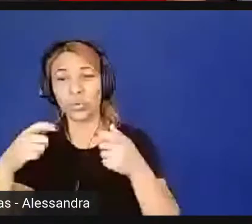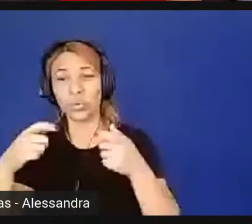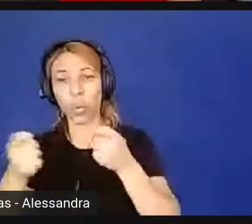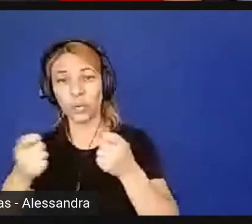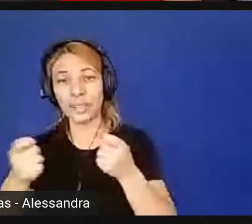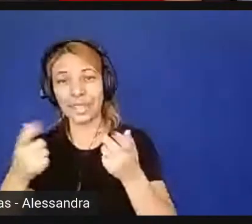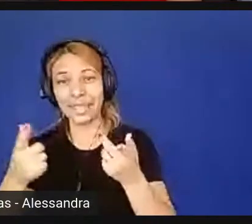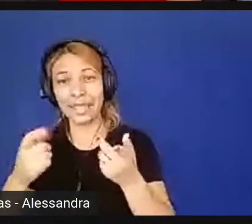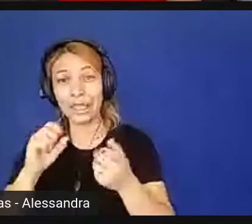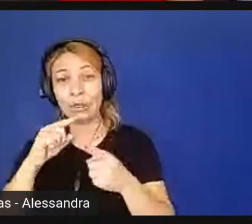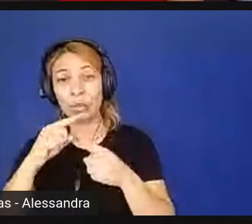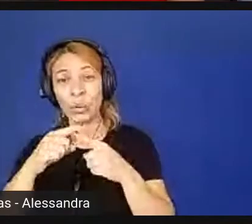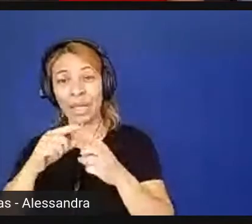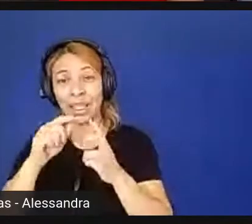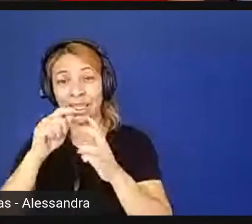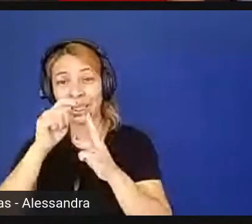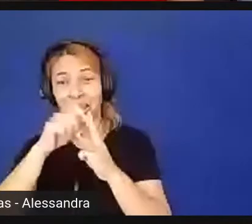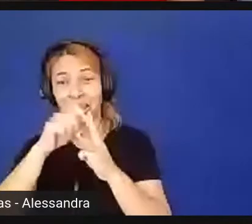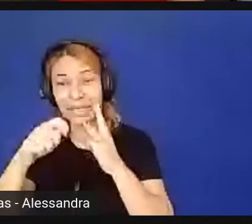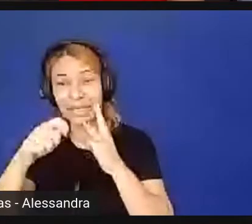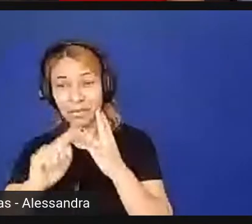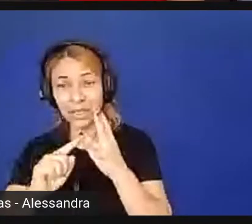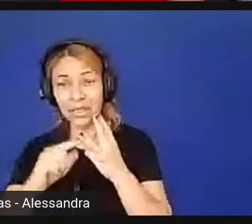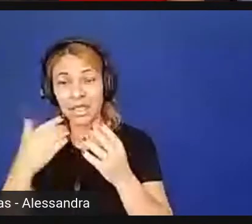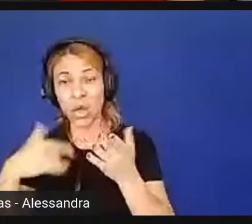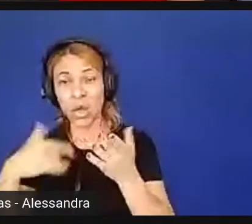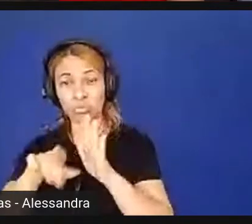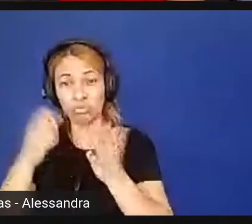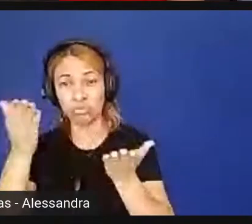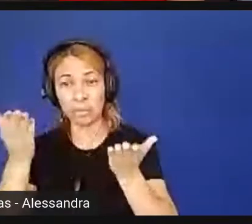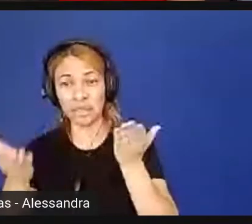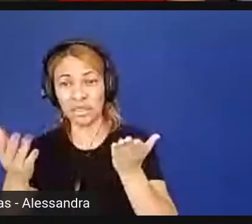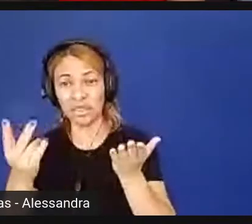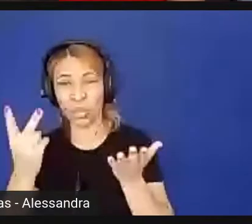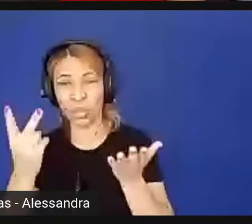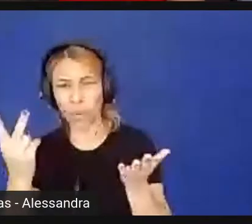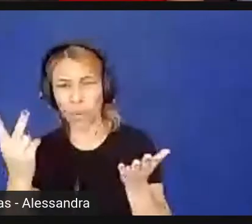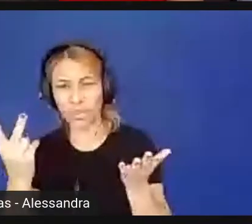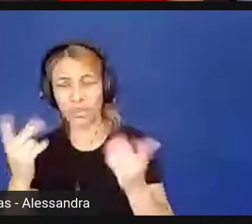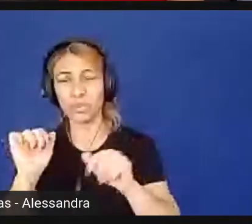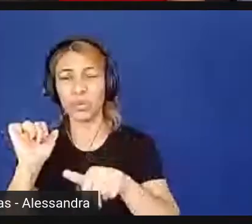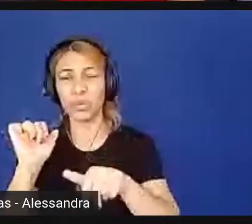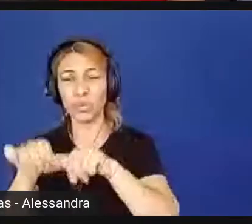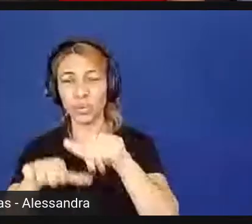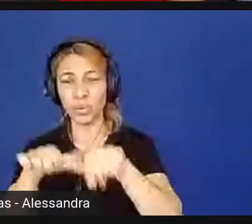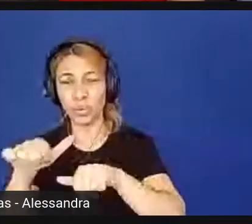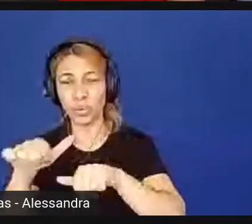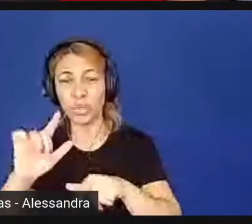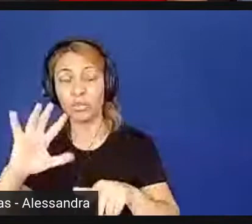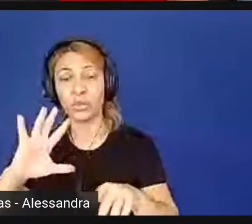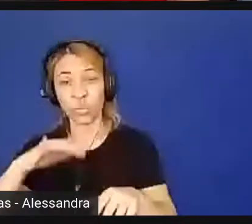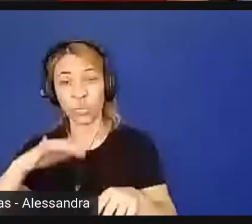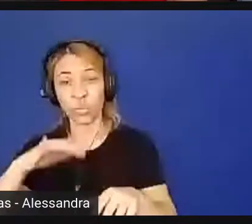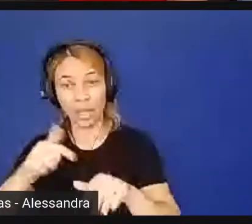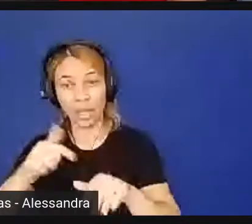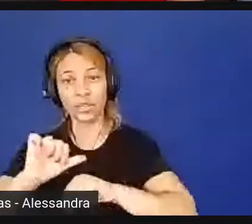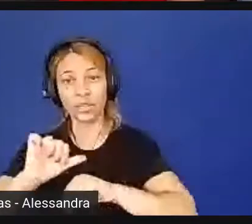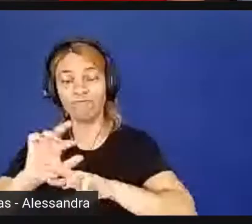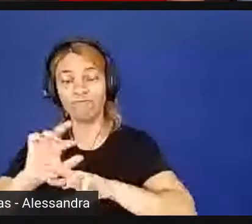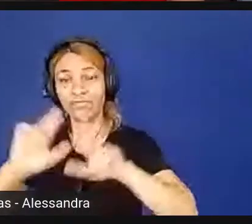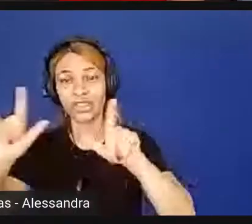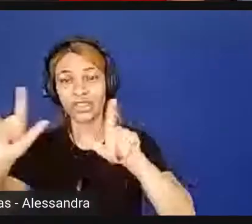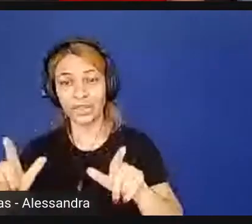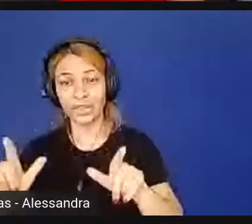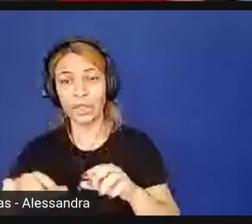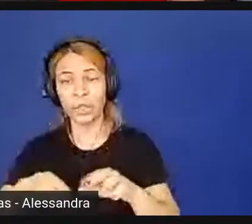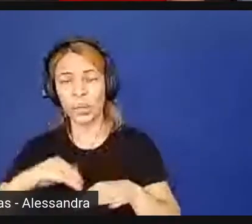chegar nos 3 meses e eu sentar na balança e só perdi 2, eu vou ter que mudar, eu vou ter que tomar atitudes. Todo o processo que eu